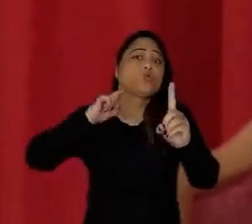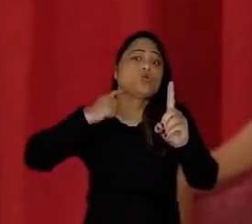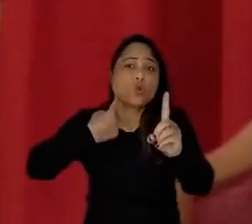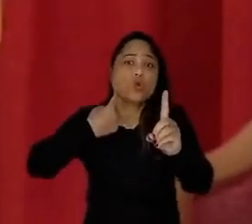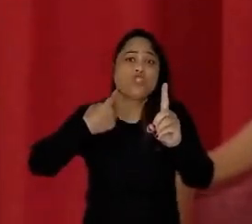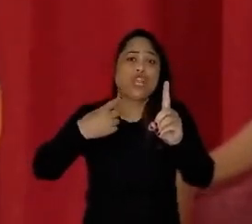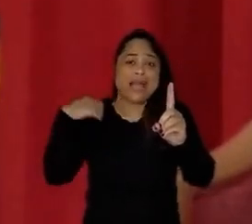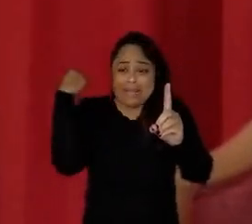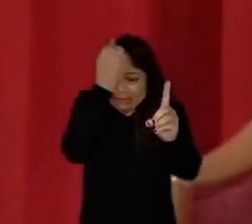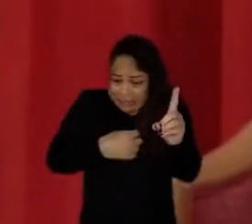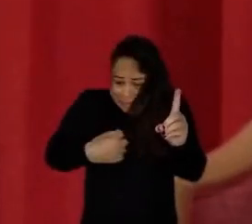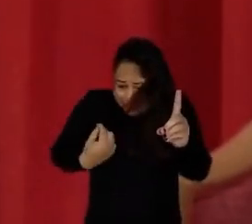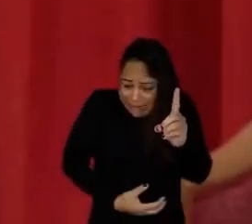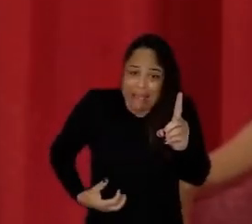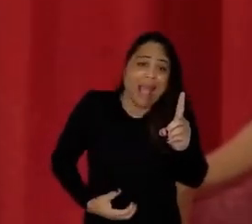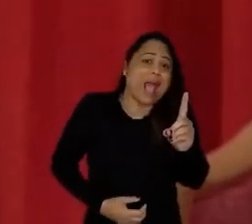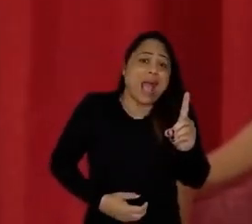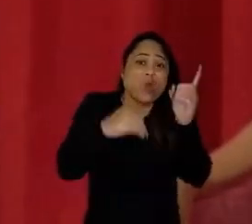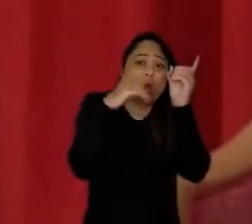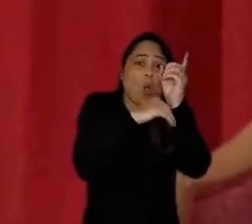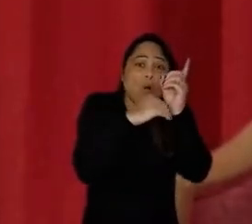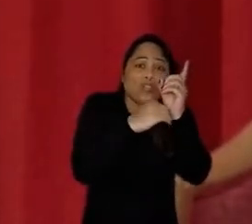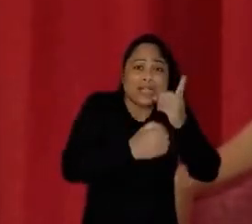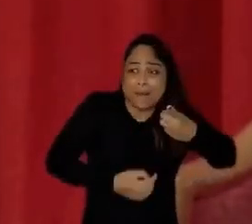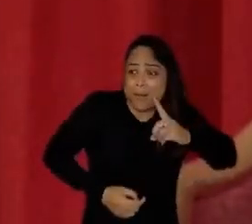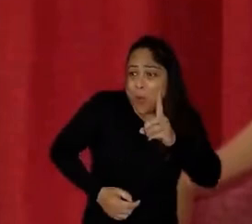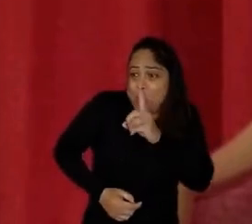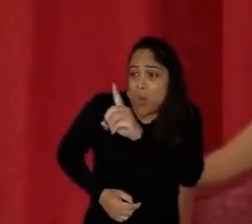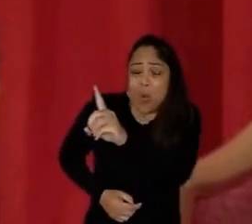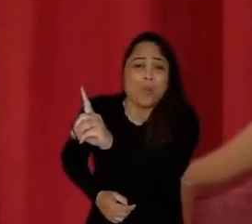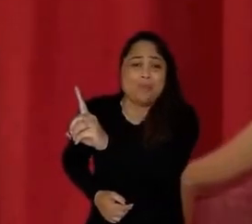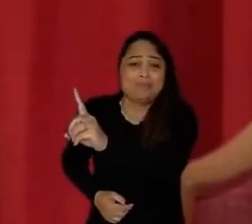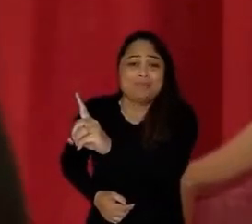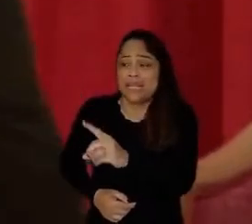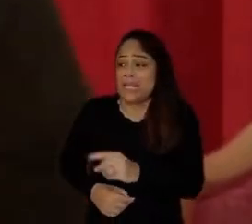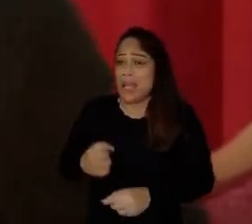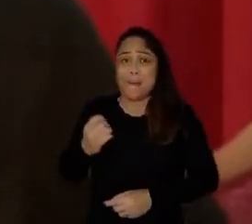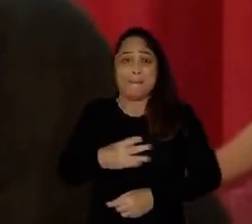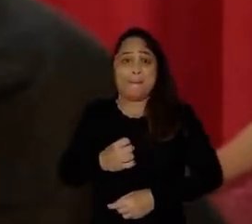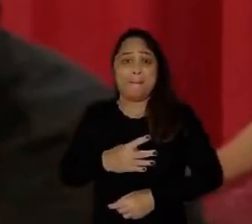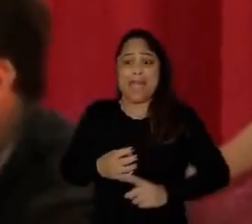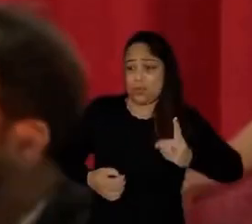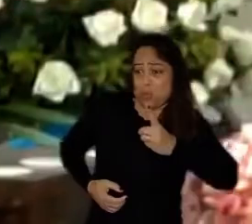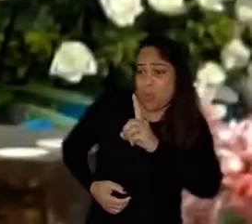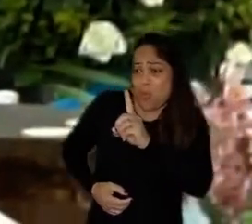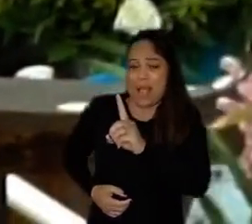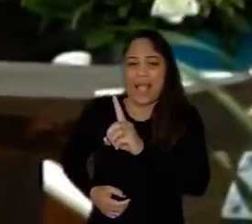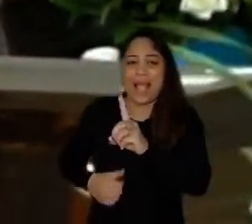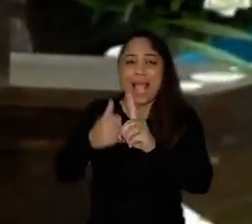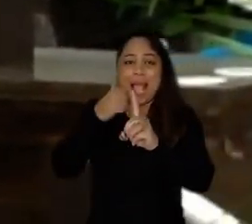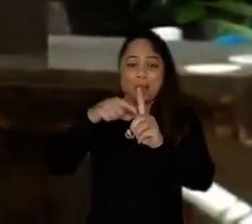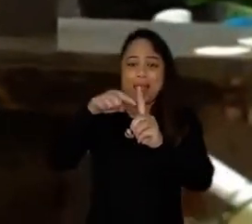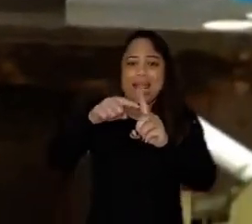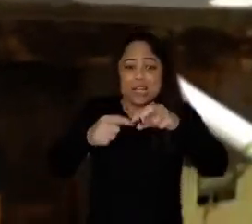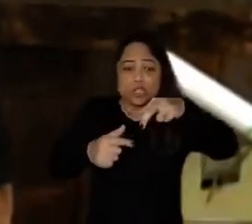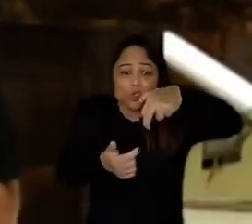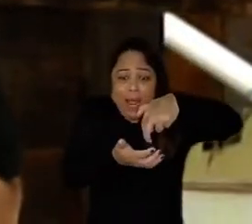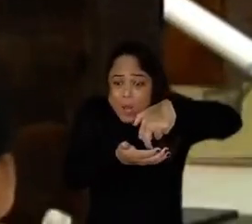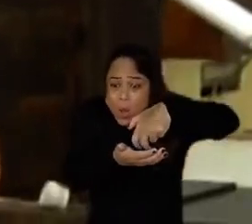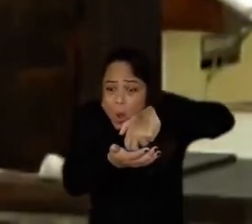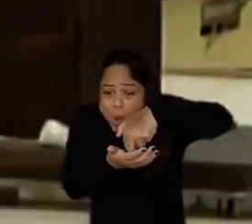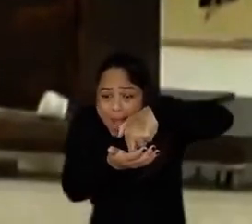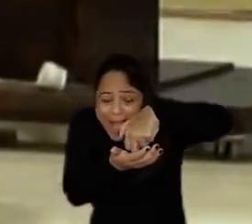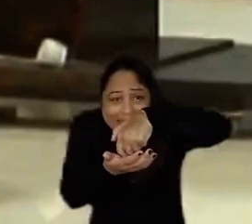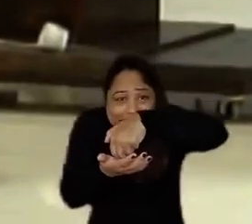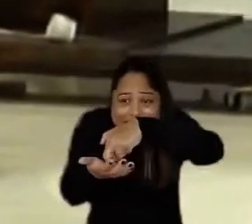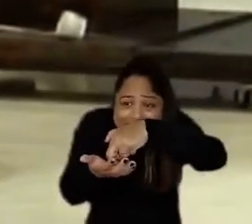que está toda camuflada, cheia de coisa, ela que saiu de casa toda insegura, ela deve ter ajoelhado no chão e de repente começou a andar